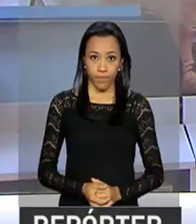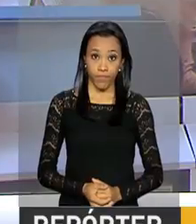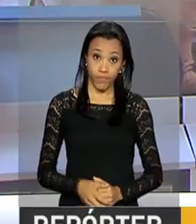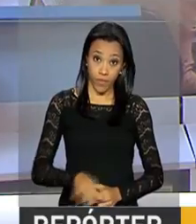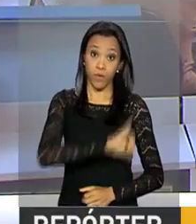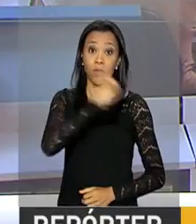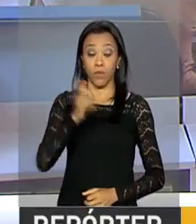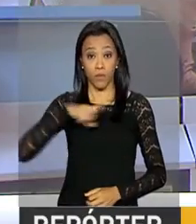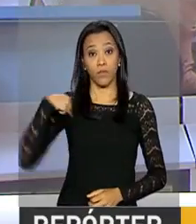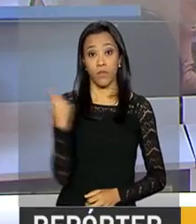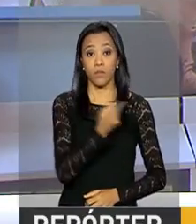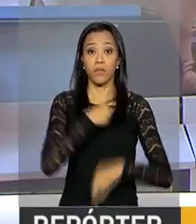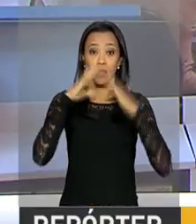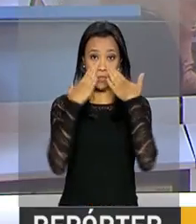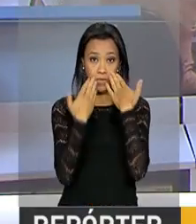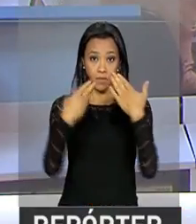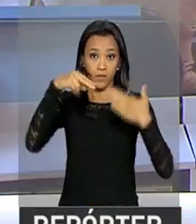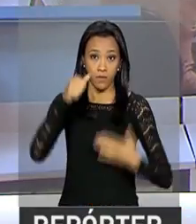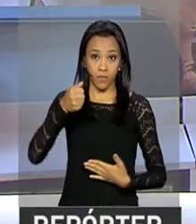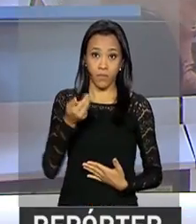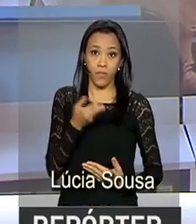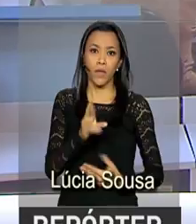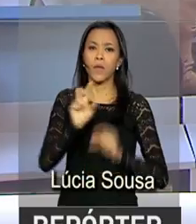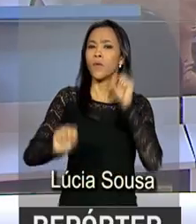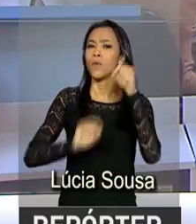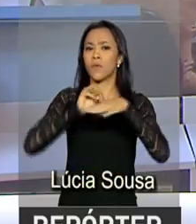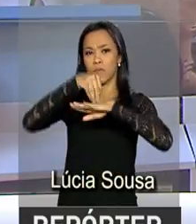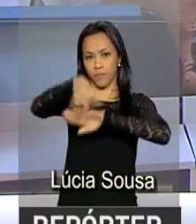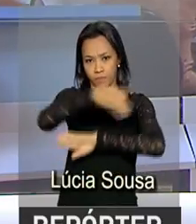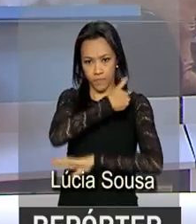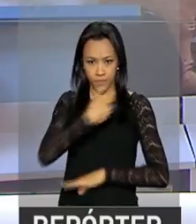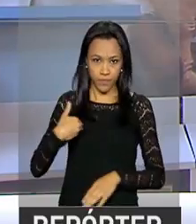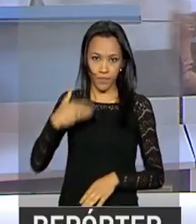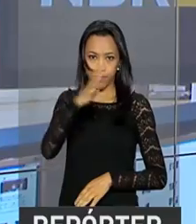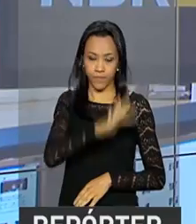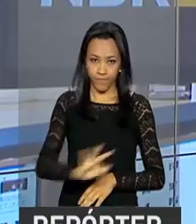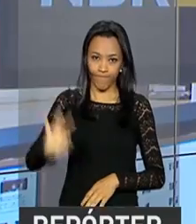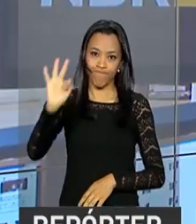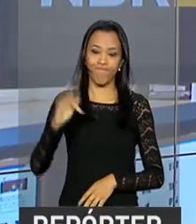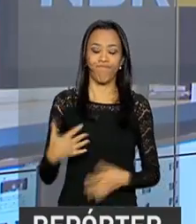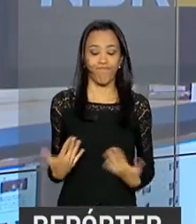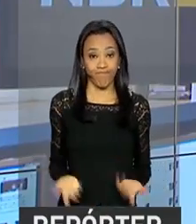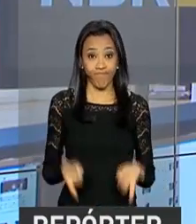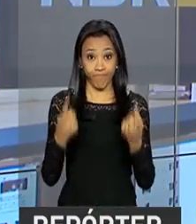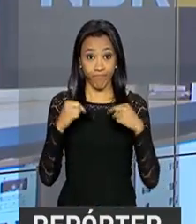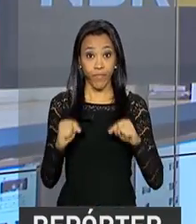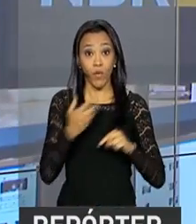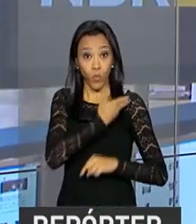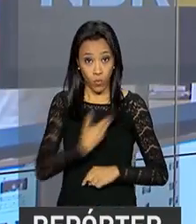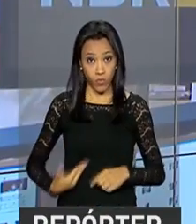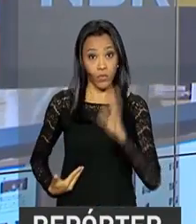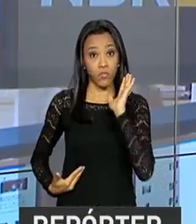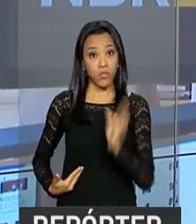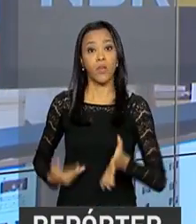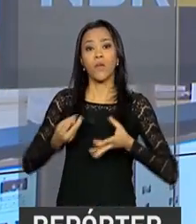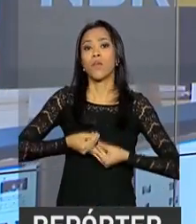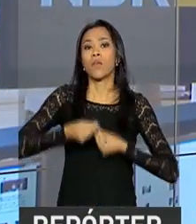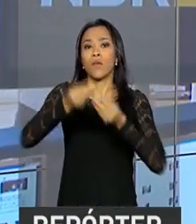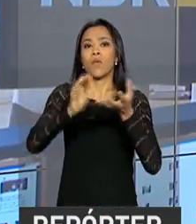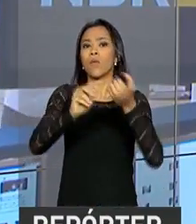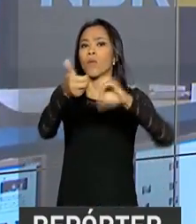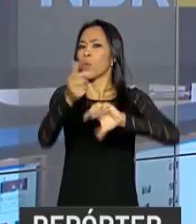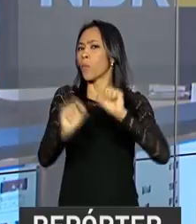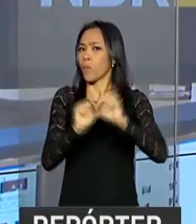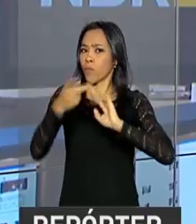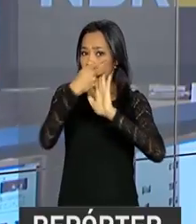Olá estamos de volta com reporter NBR e as notícias do Governo Federal olha o governo encaminhou ao congresso nacional o